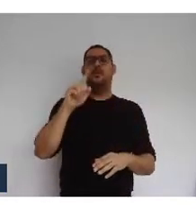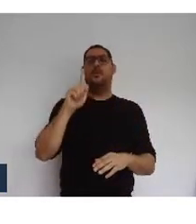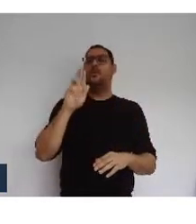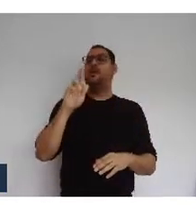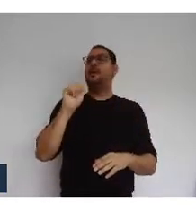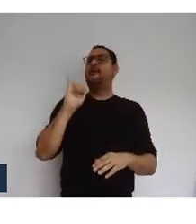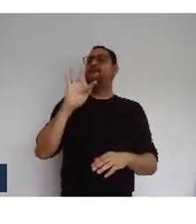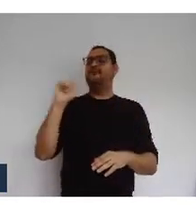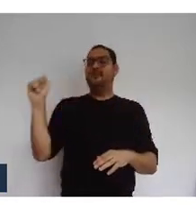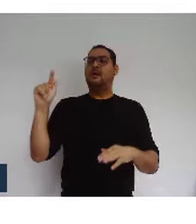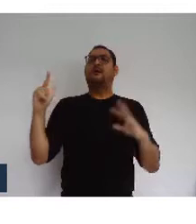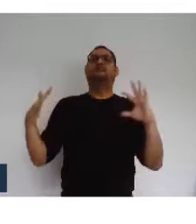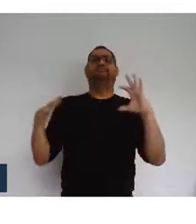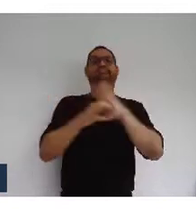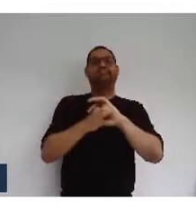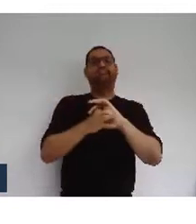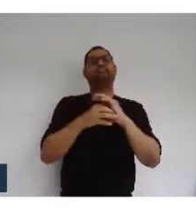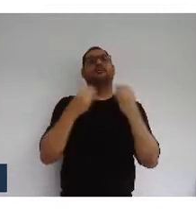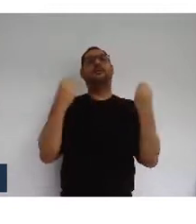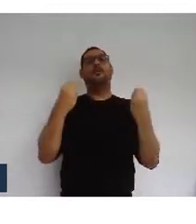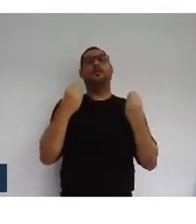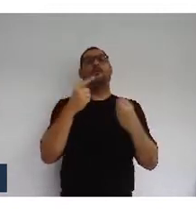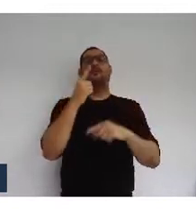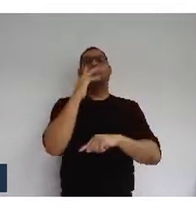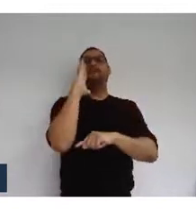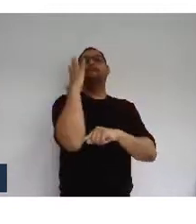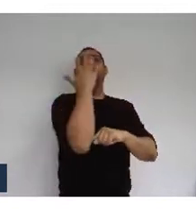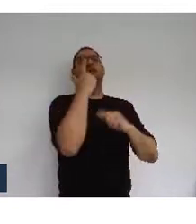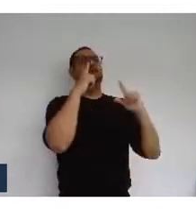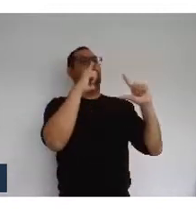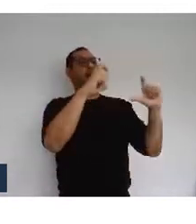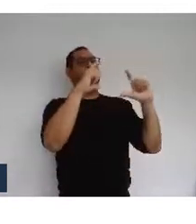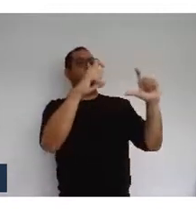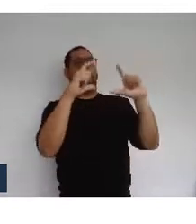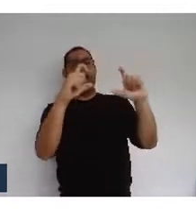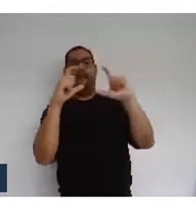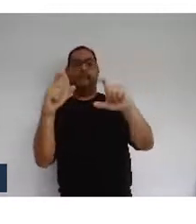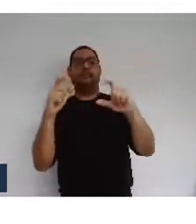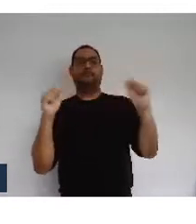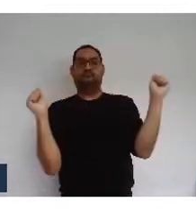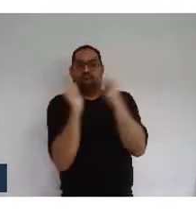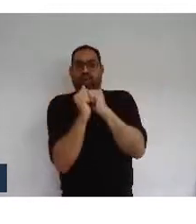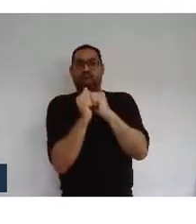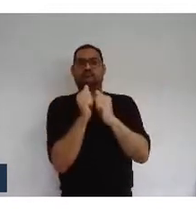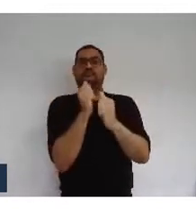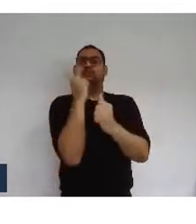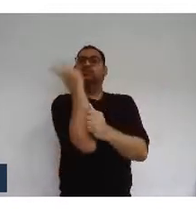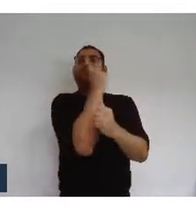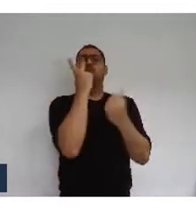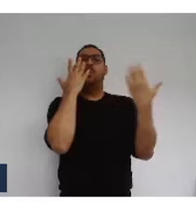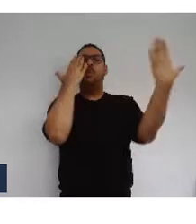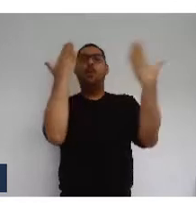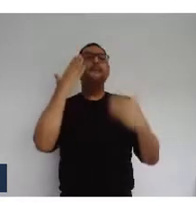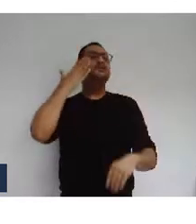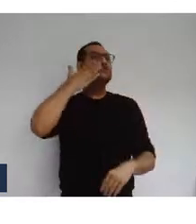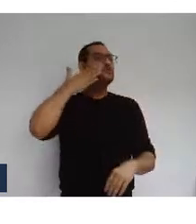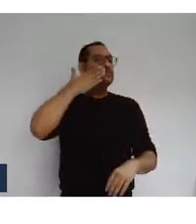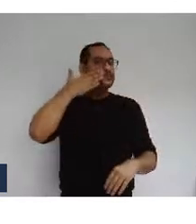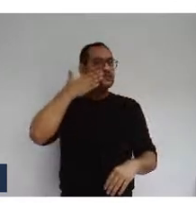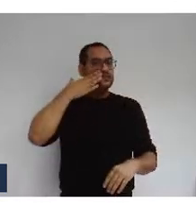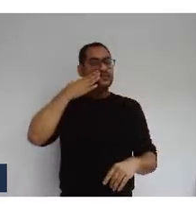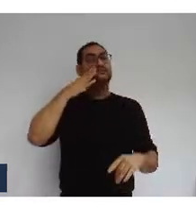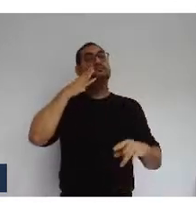eu intextualizo nessas paisagens semióticas meus próprios discursos, e depois